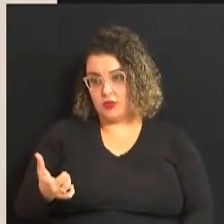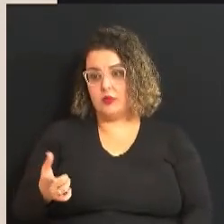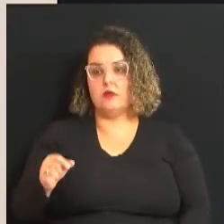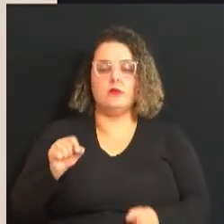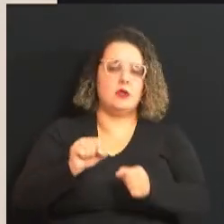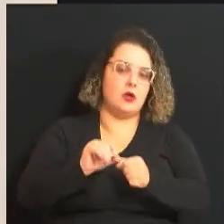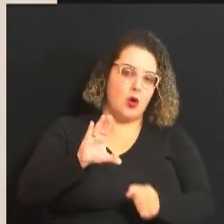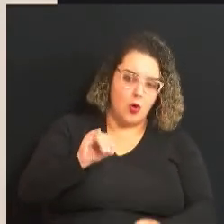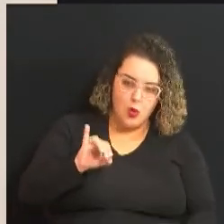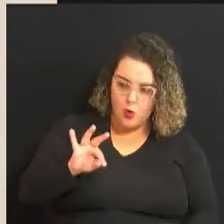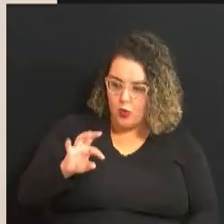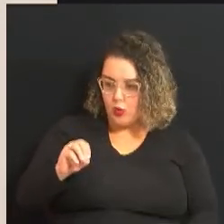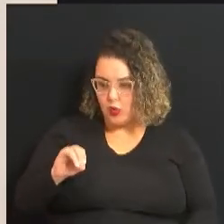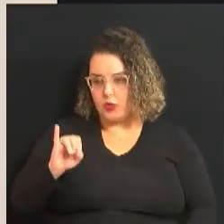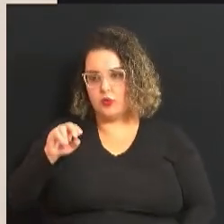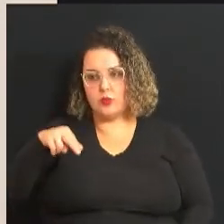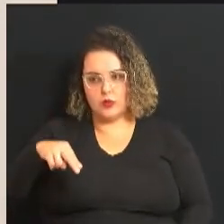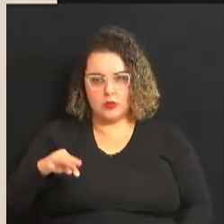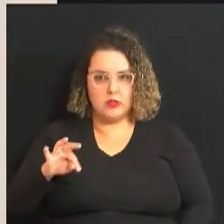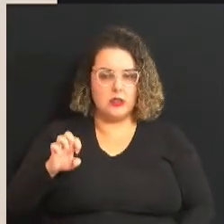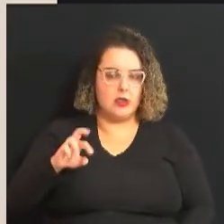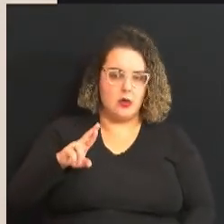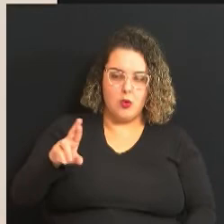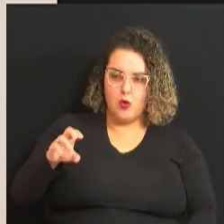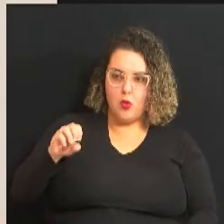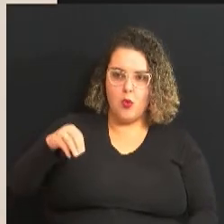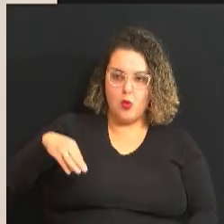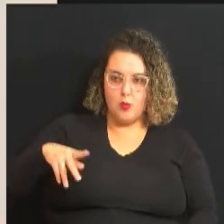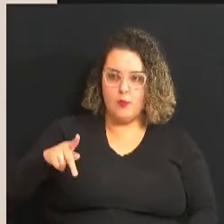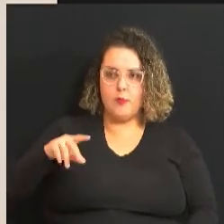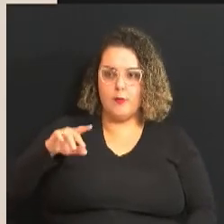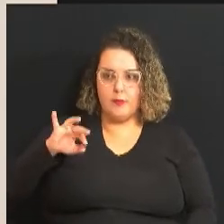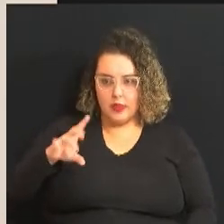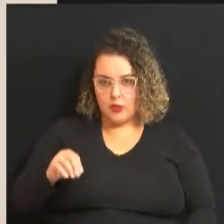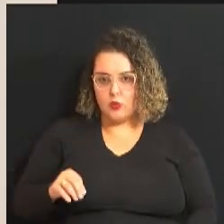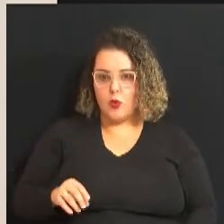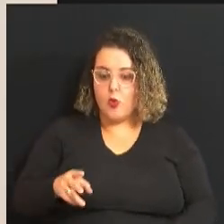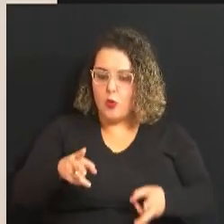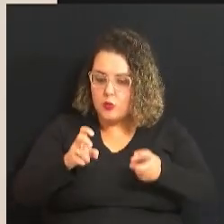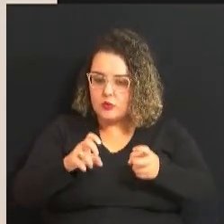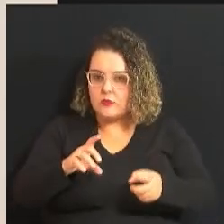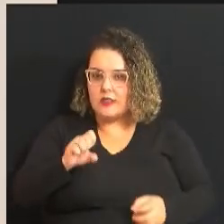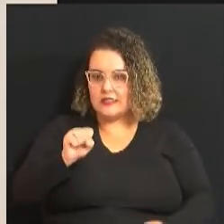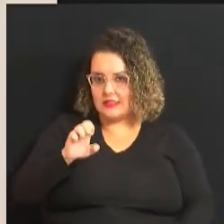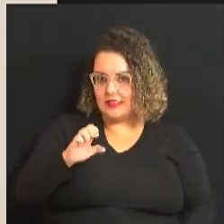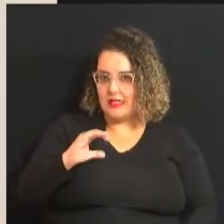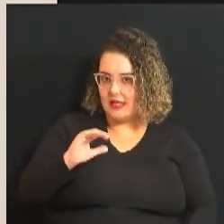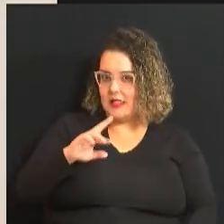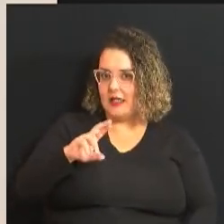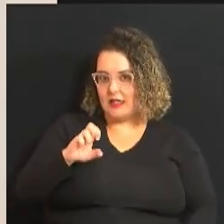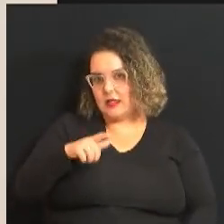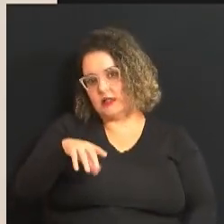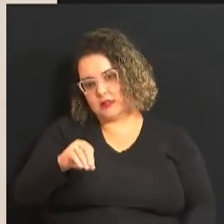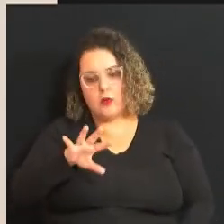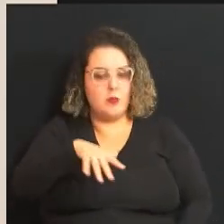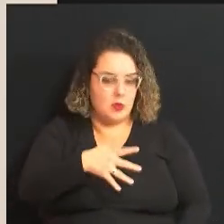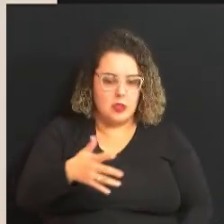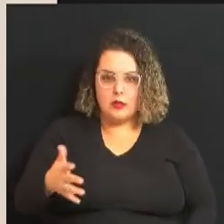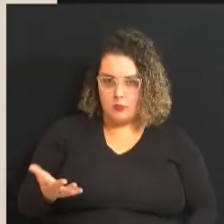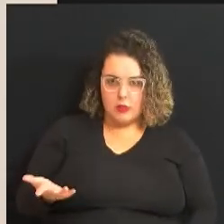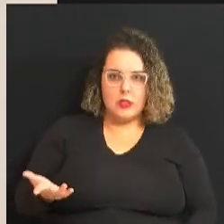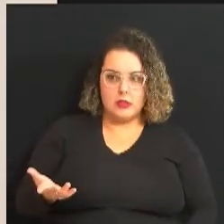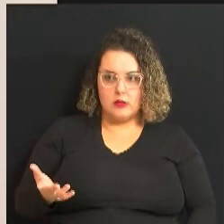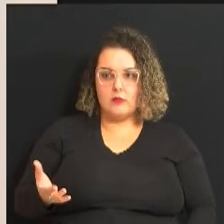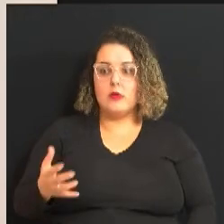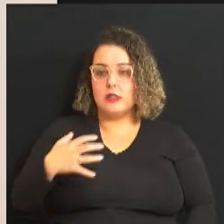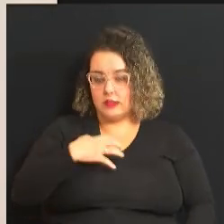quem faz o método de Billings, o método que é observar a secreção, ou tabelinha, você vai sentir o período que